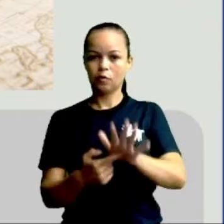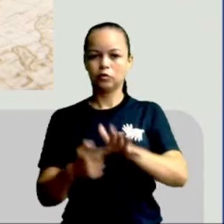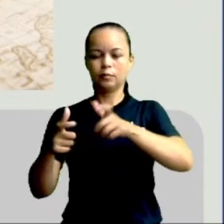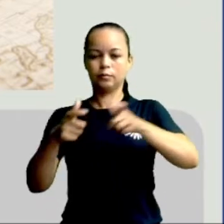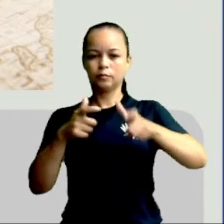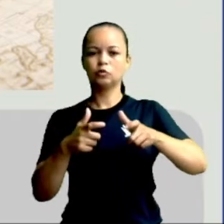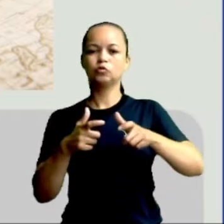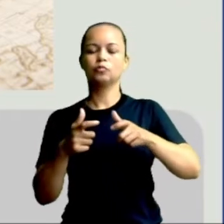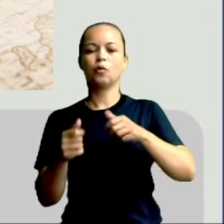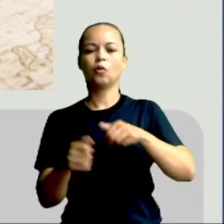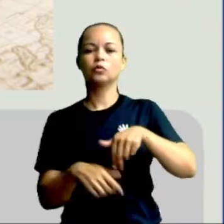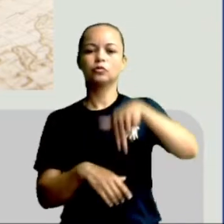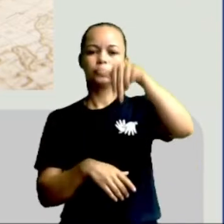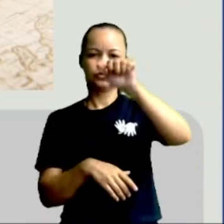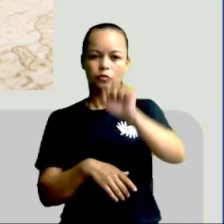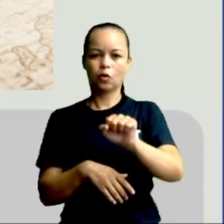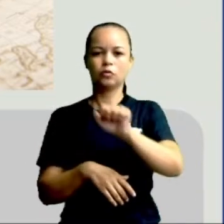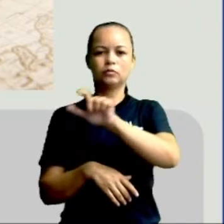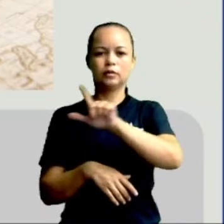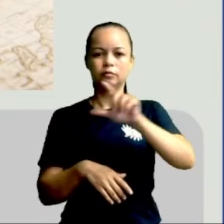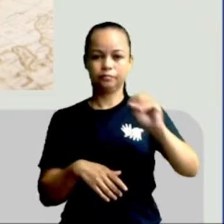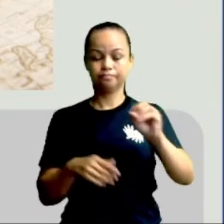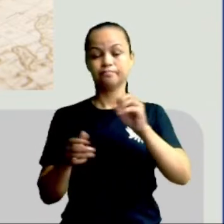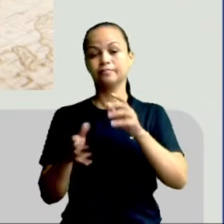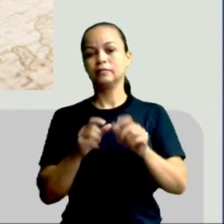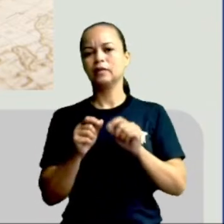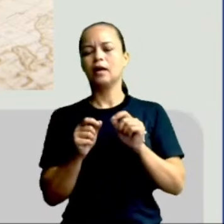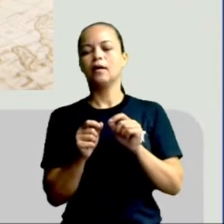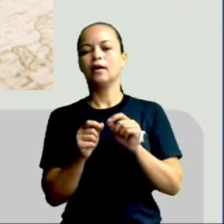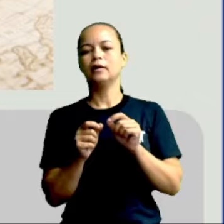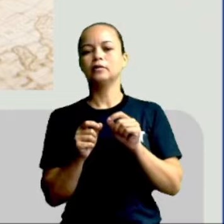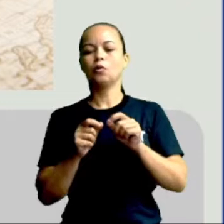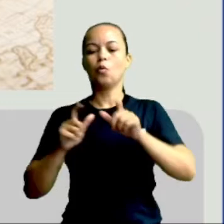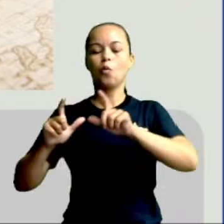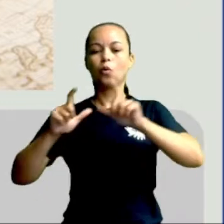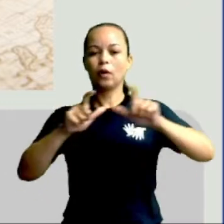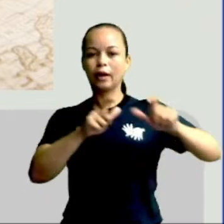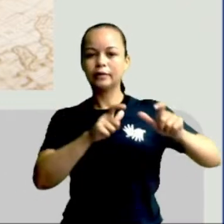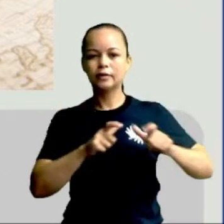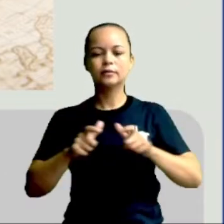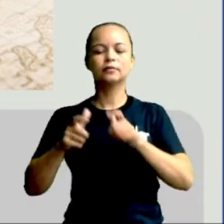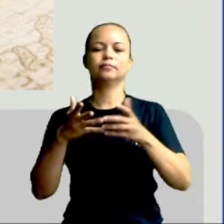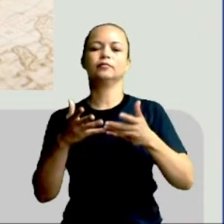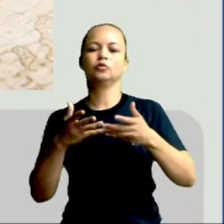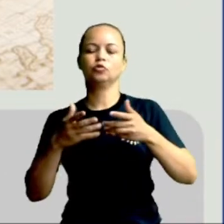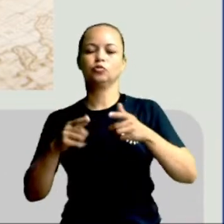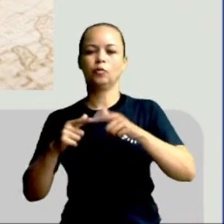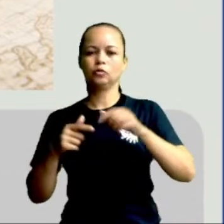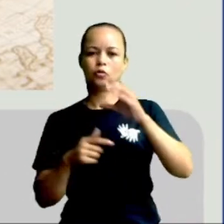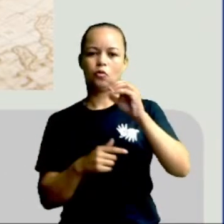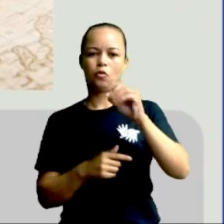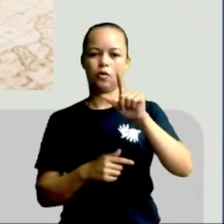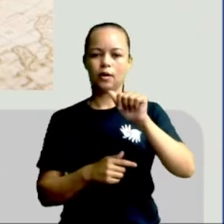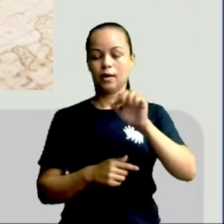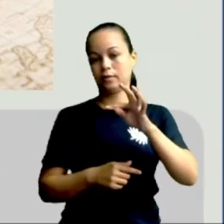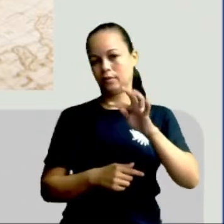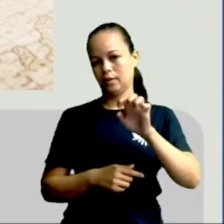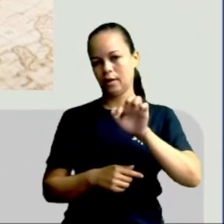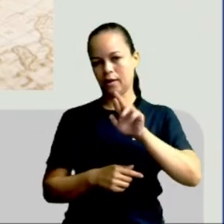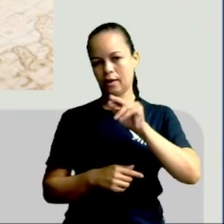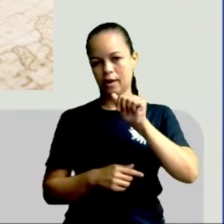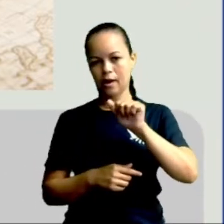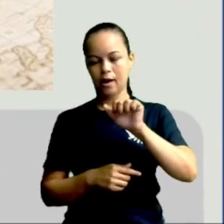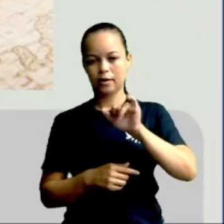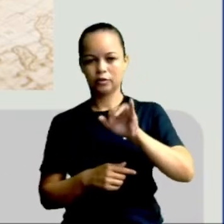dos pontos cardeais e, consequentemente, a localização dos pontos colaterais e subcolaterais, como eu falei para